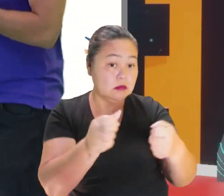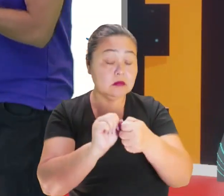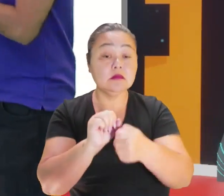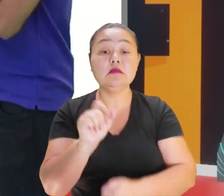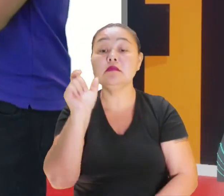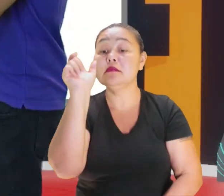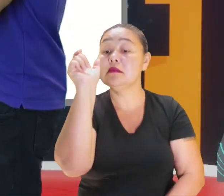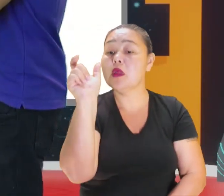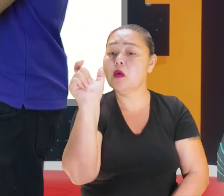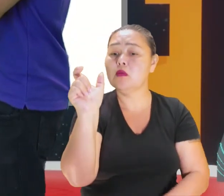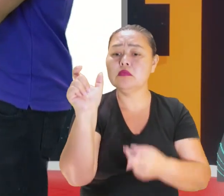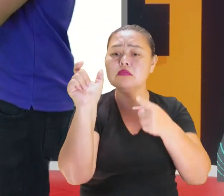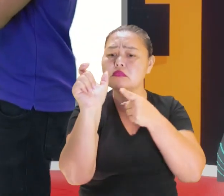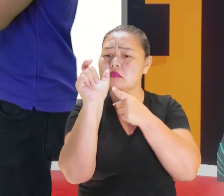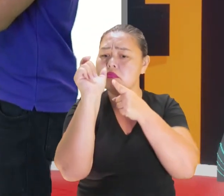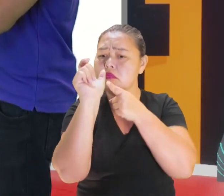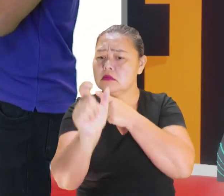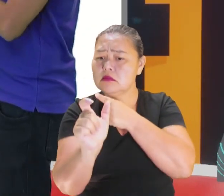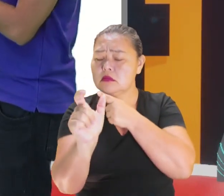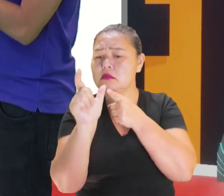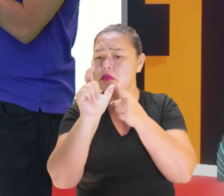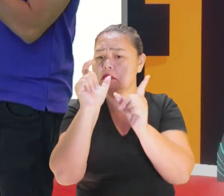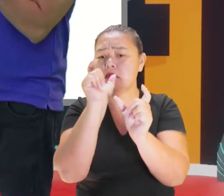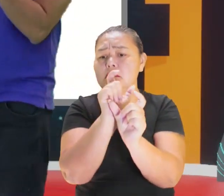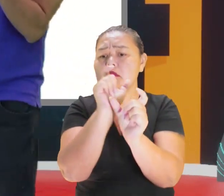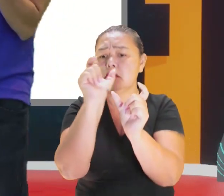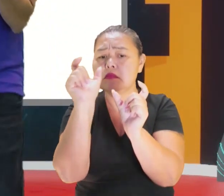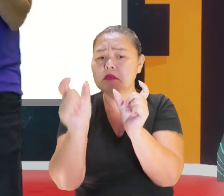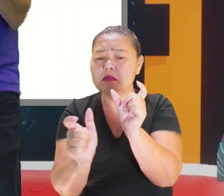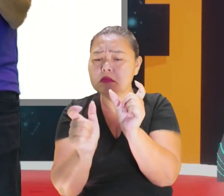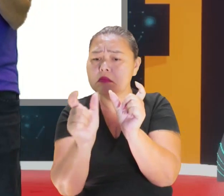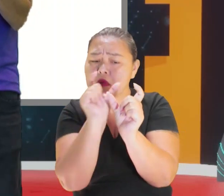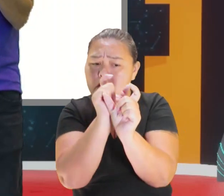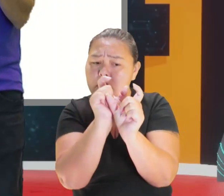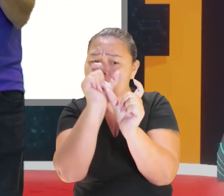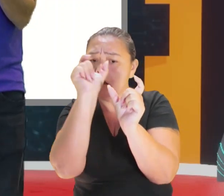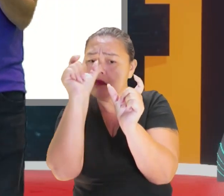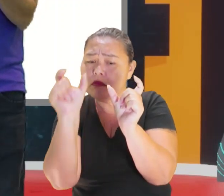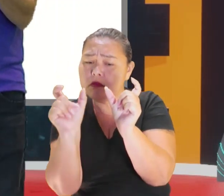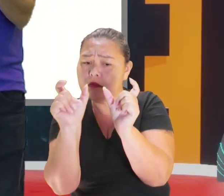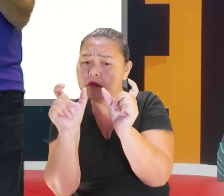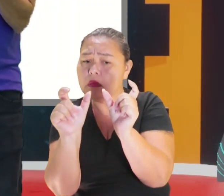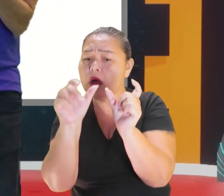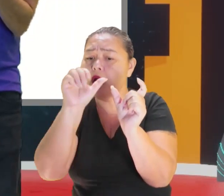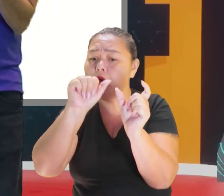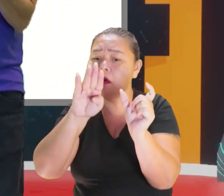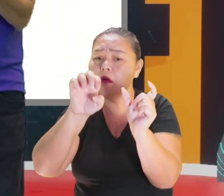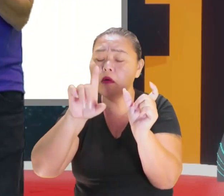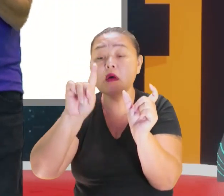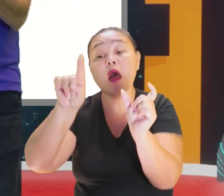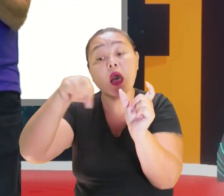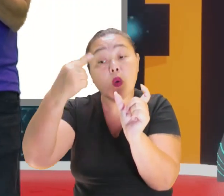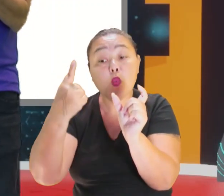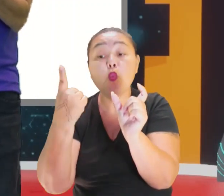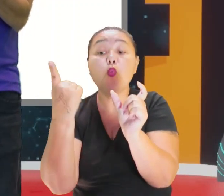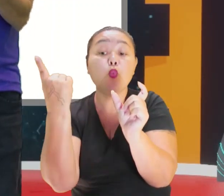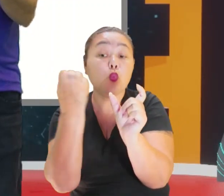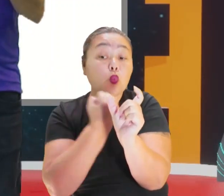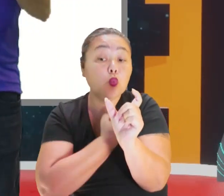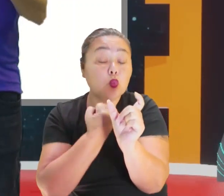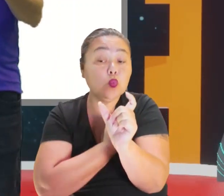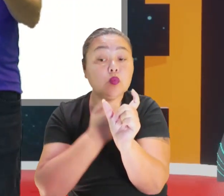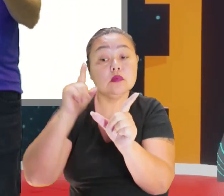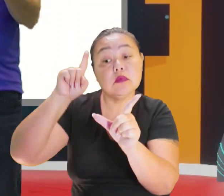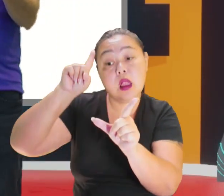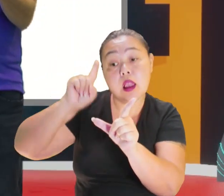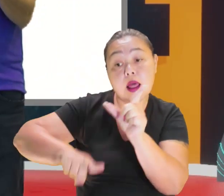apareceu um tal de termo algébrico, né? Que é um pedacinho, uma composição, número, letra, é um